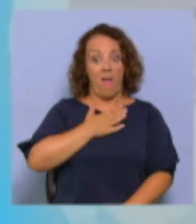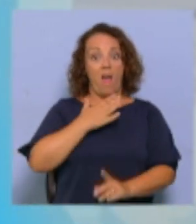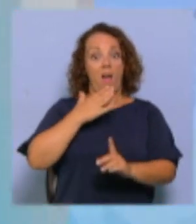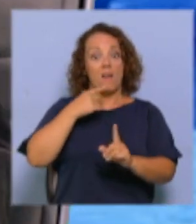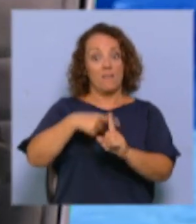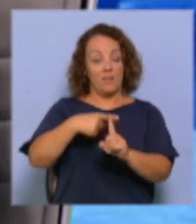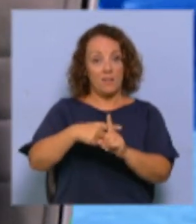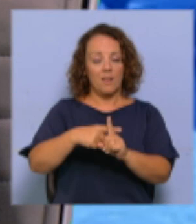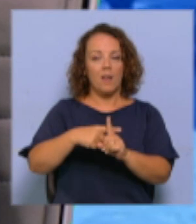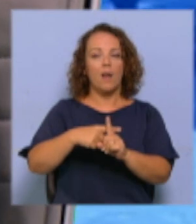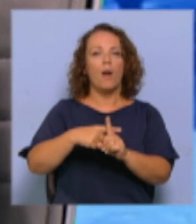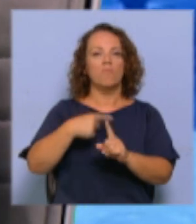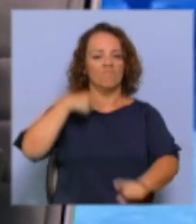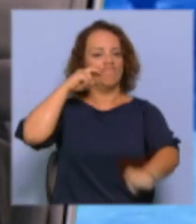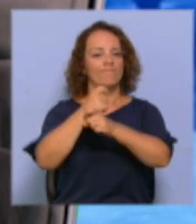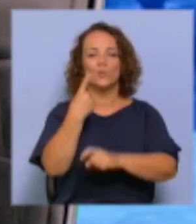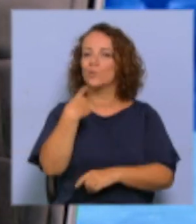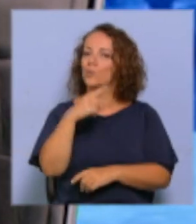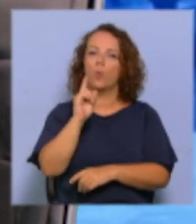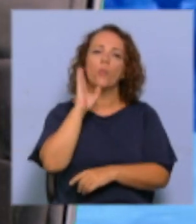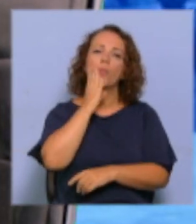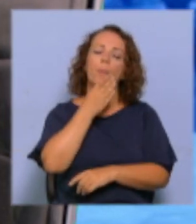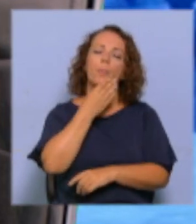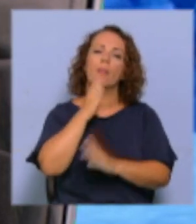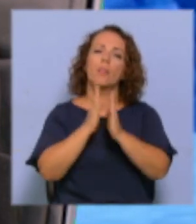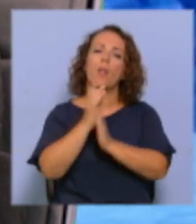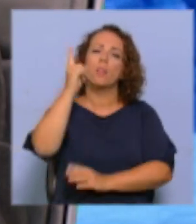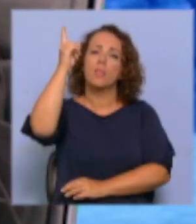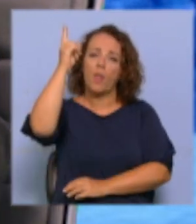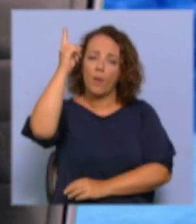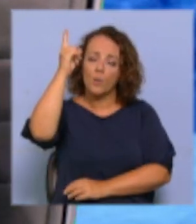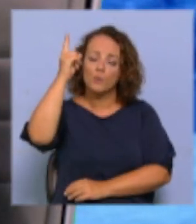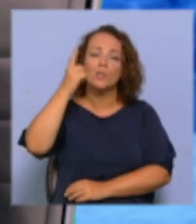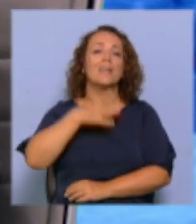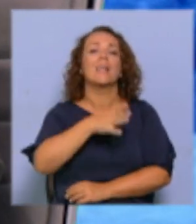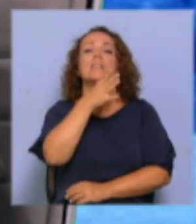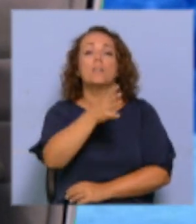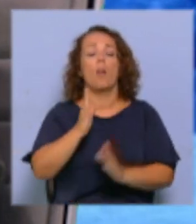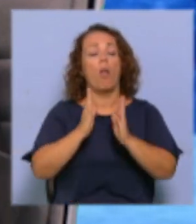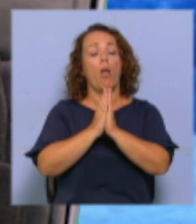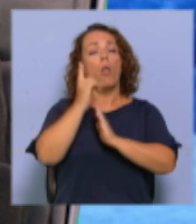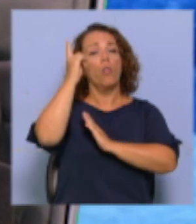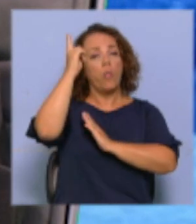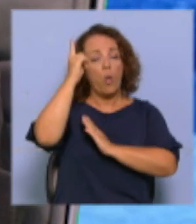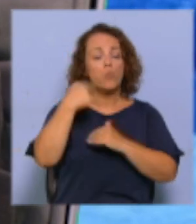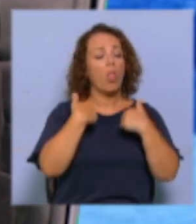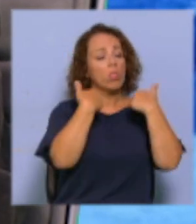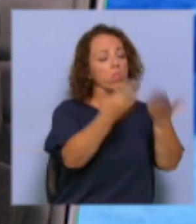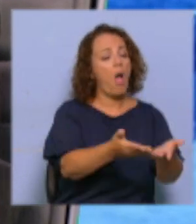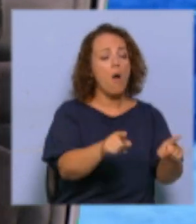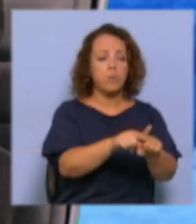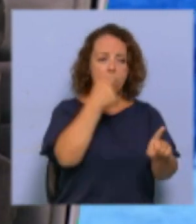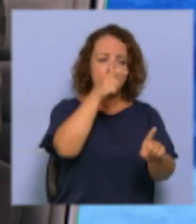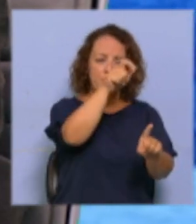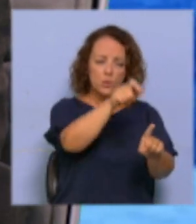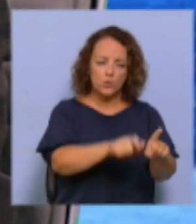reivindico. Depende da misericórdia de Deus, que dá tanto àquele que se empenhou toda a vida, como àquele que, no momento,